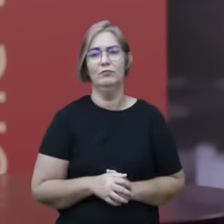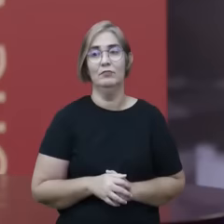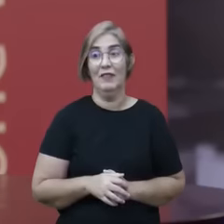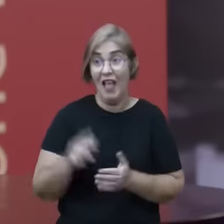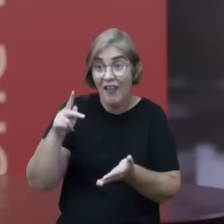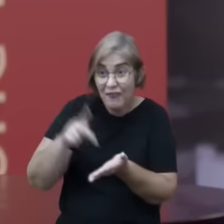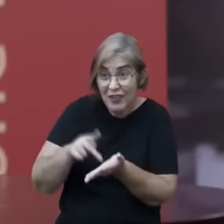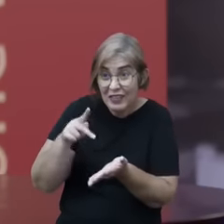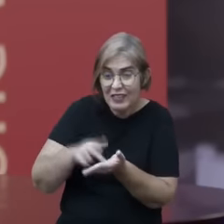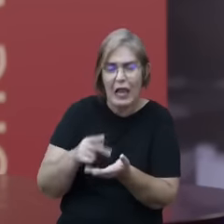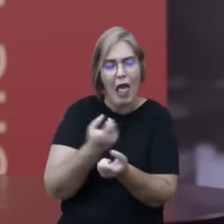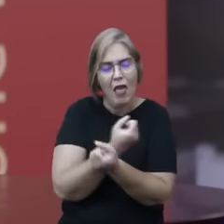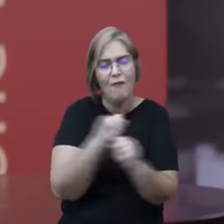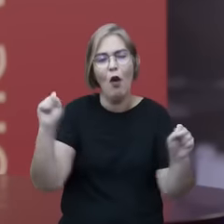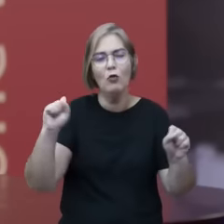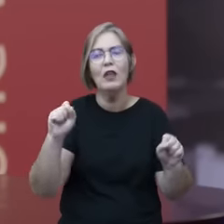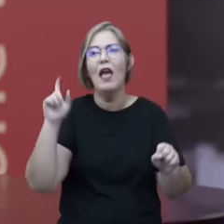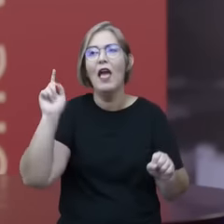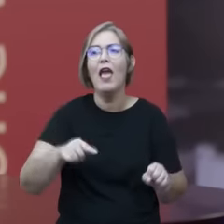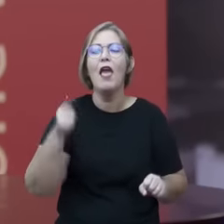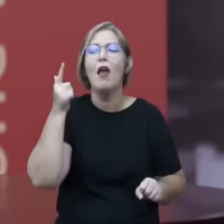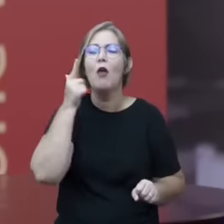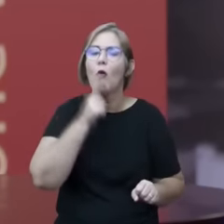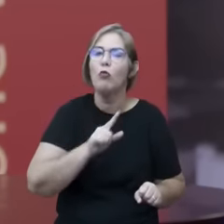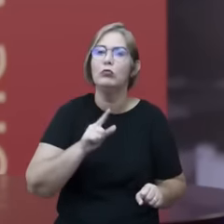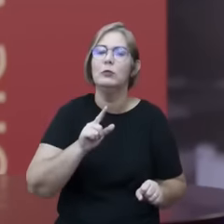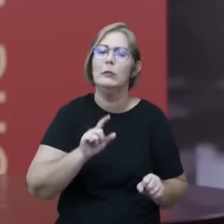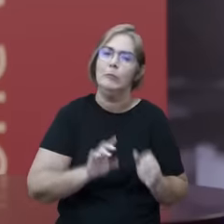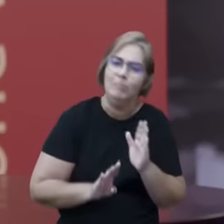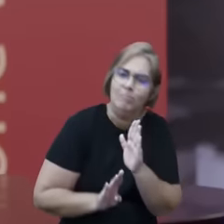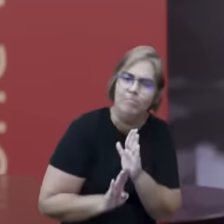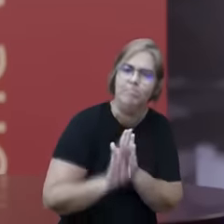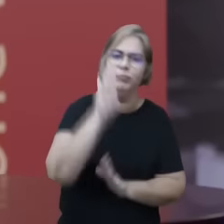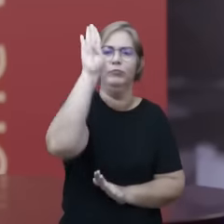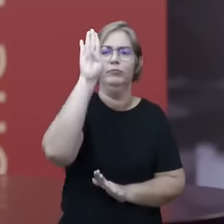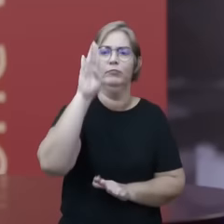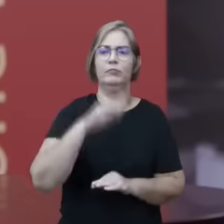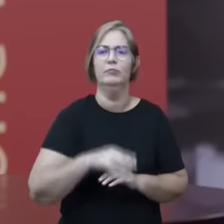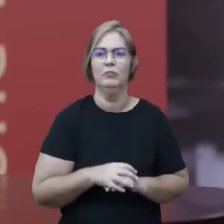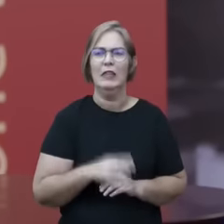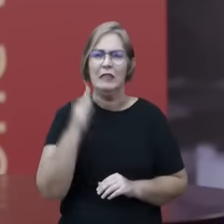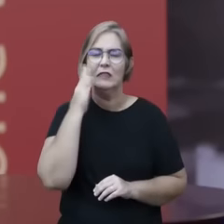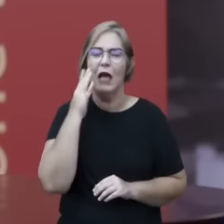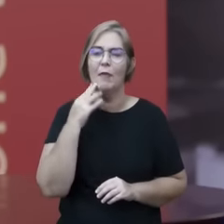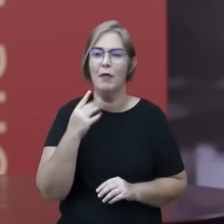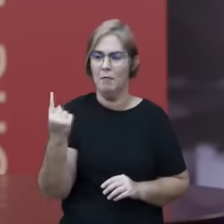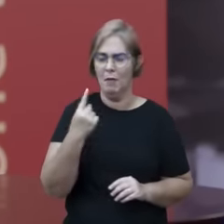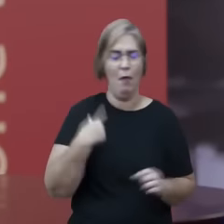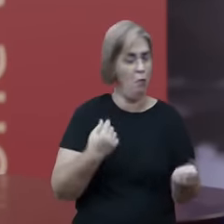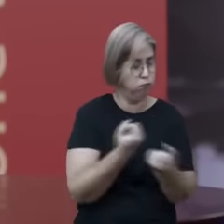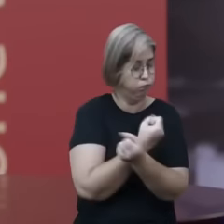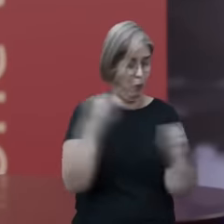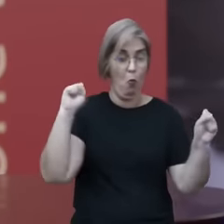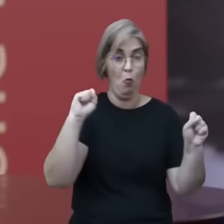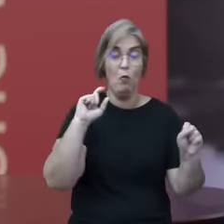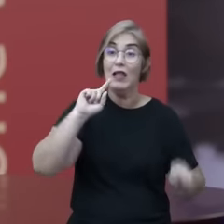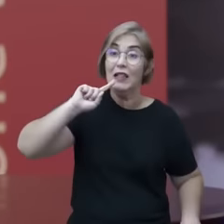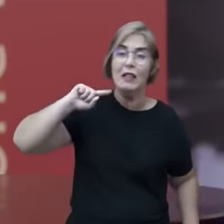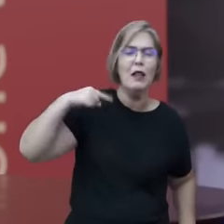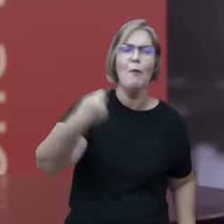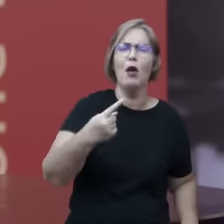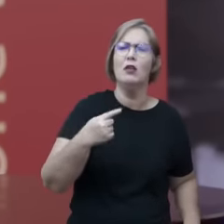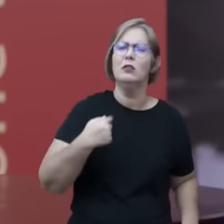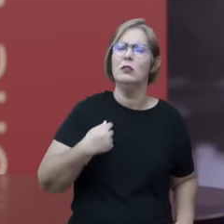revolta é superar essa, digamos assim, revolta que se esgota, né? e assumir uma uma